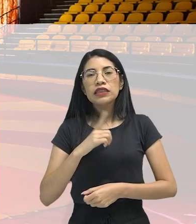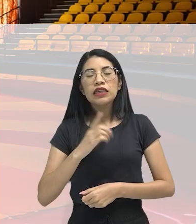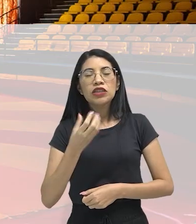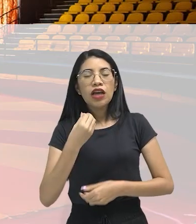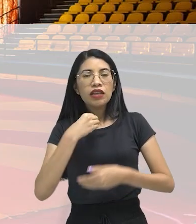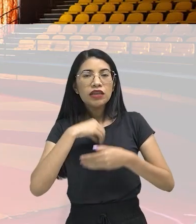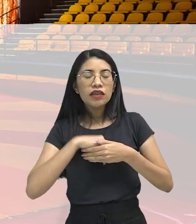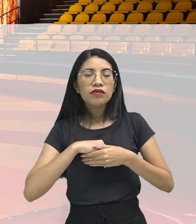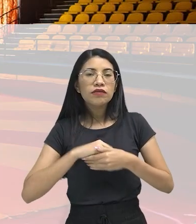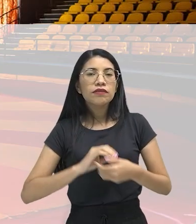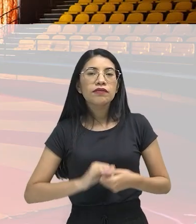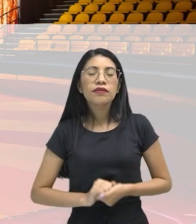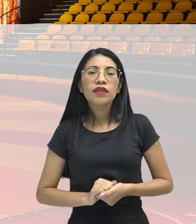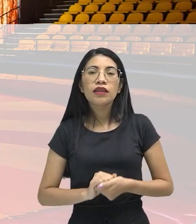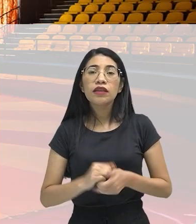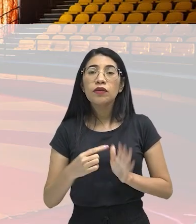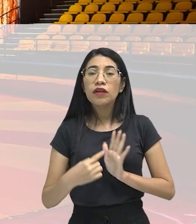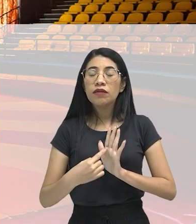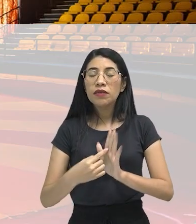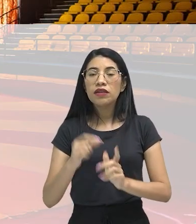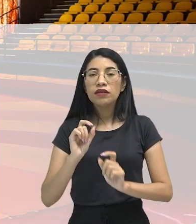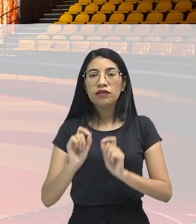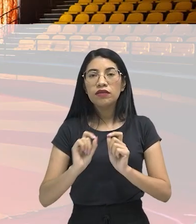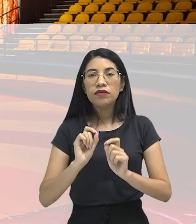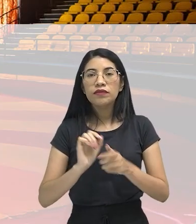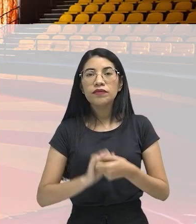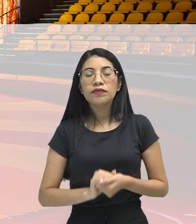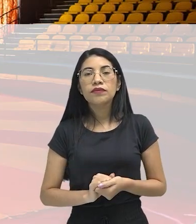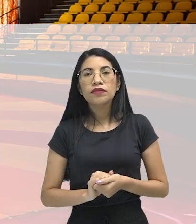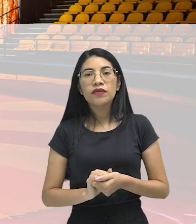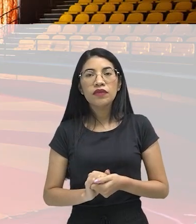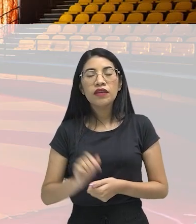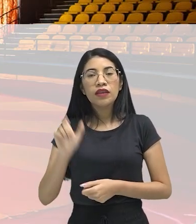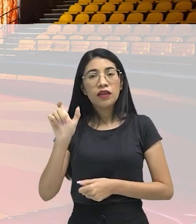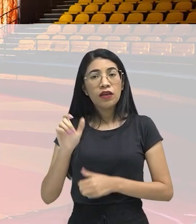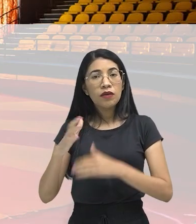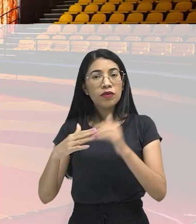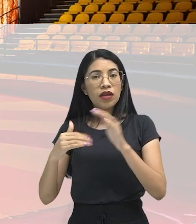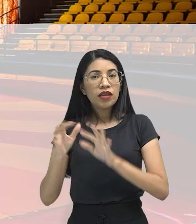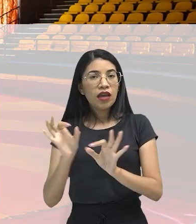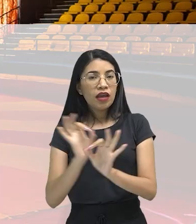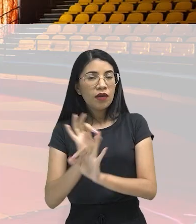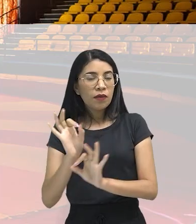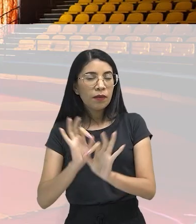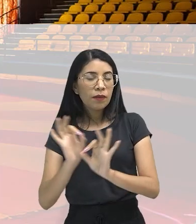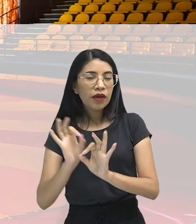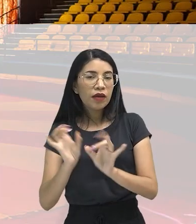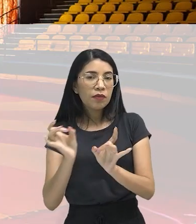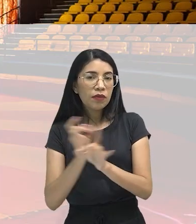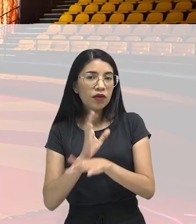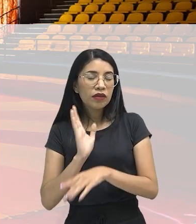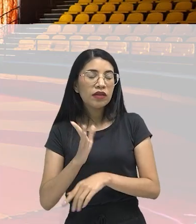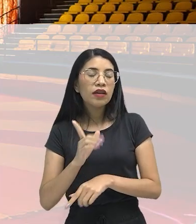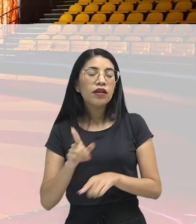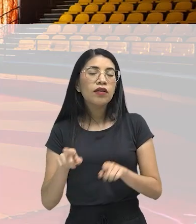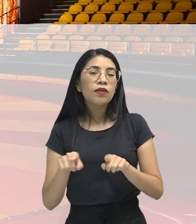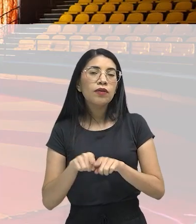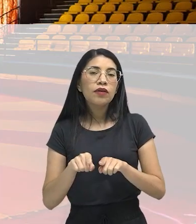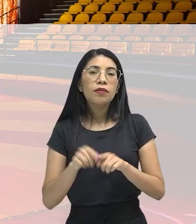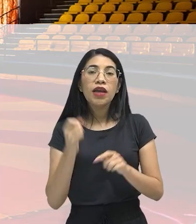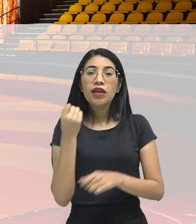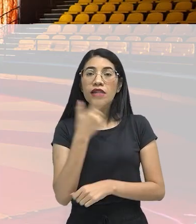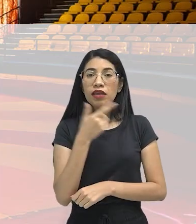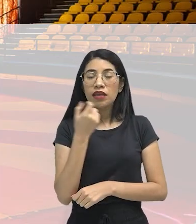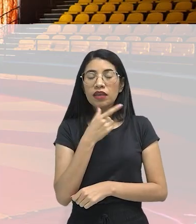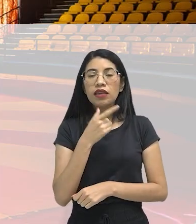na sua essência. Então esse profissional, ele está ali preparado e habilitado para nos fazer rir,